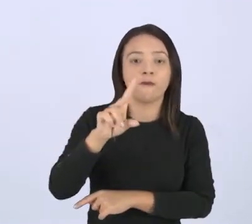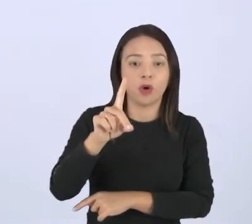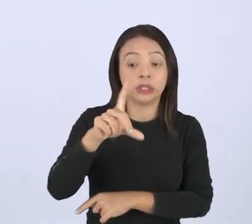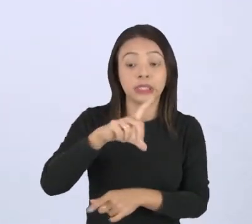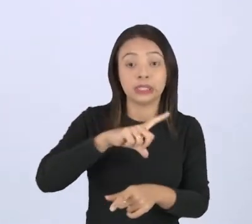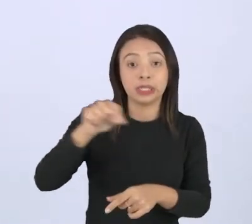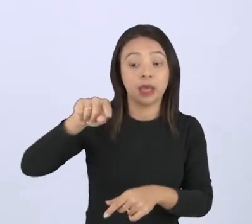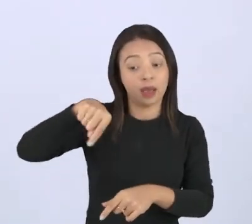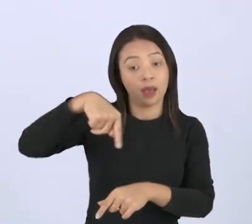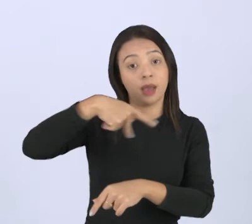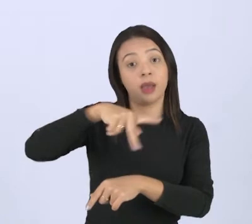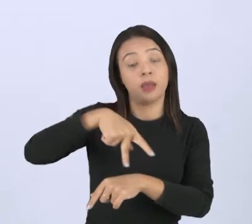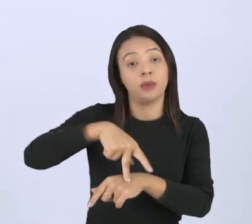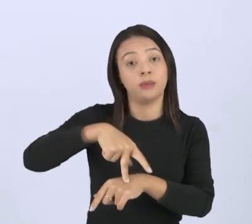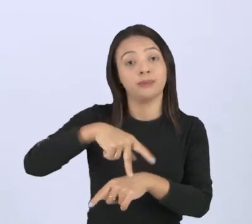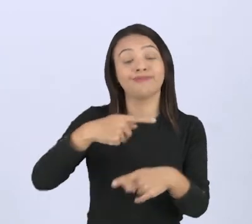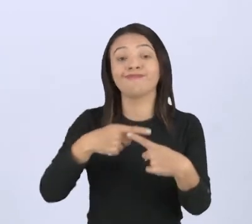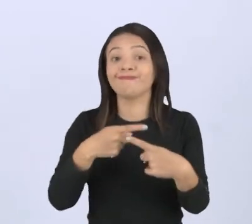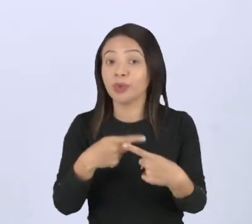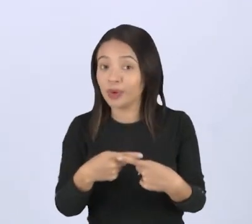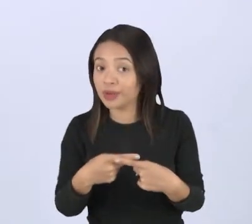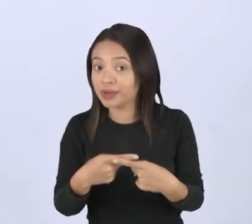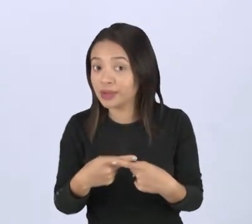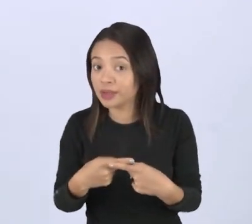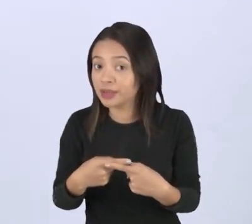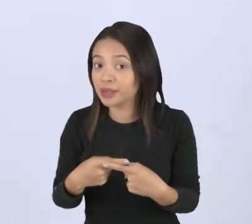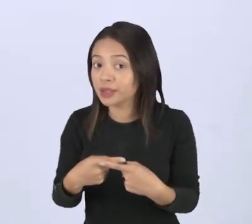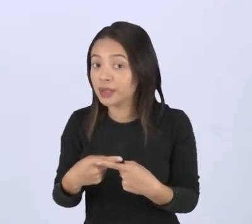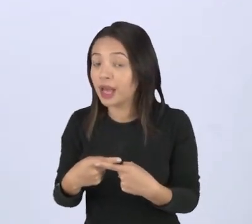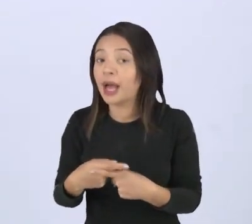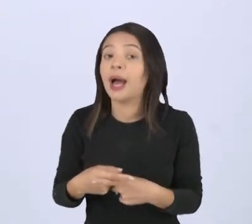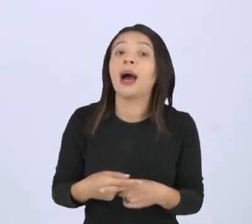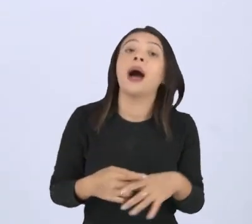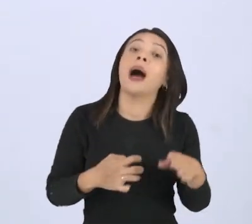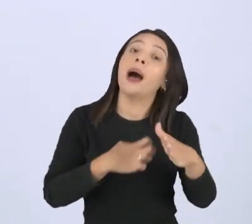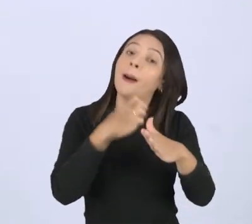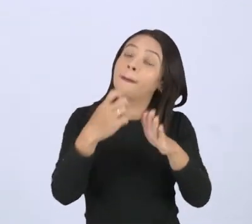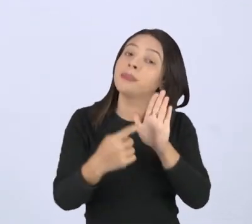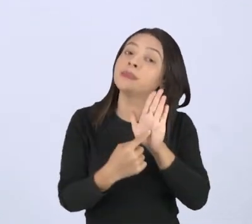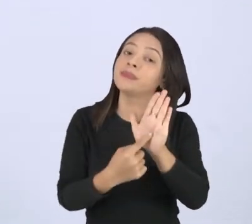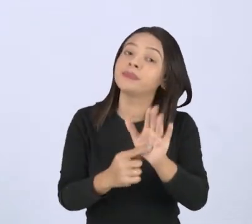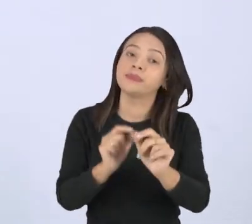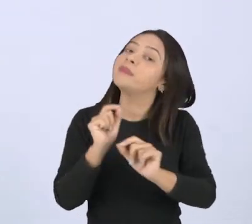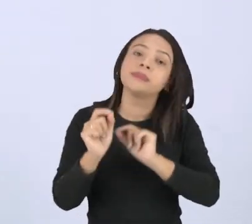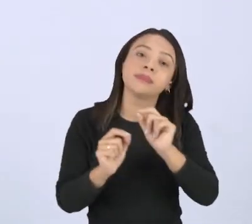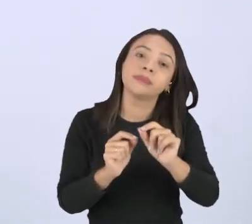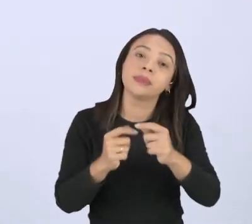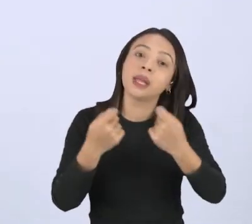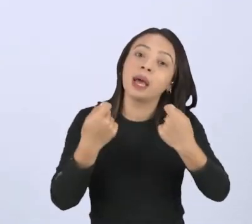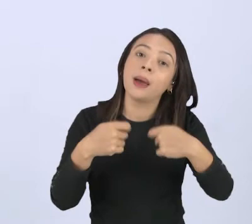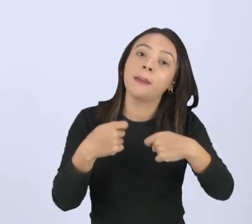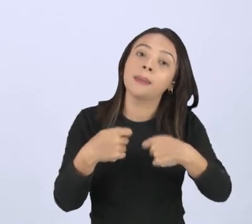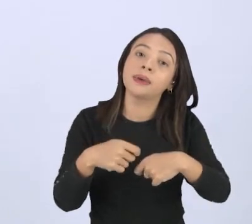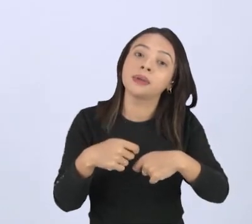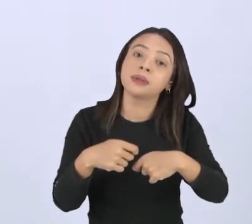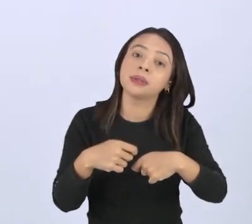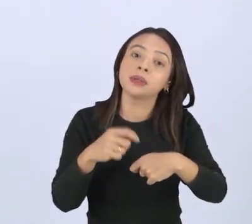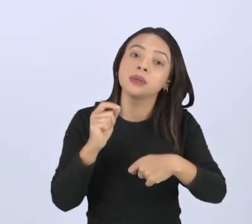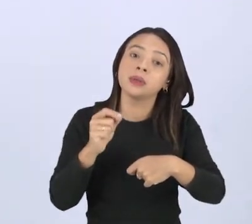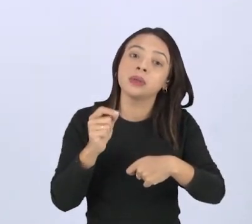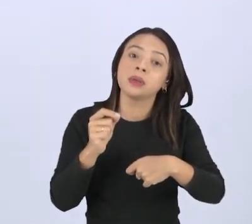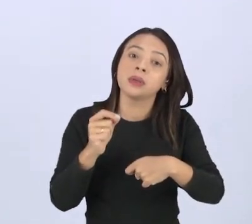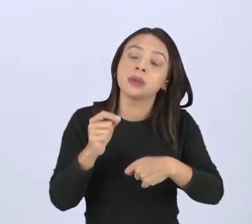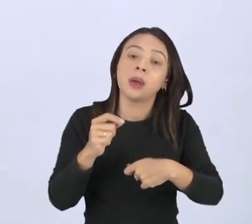Brasil. Por quê? Porque segundo a notificação da empresa, a nota oficial, ela vai dar conta mais de uma